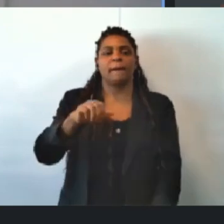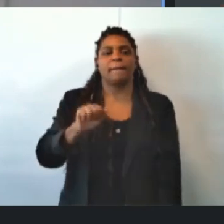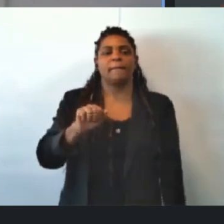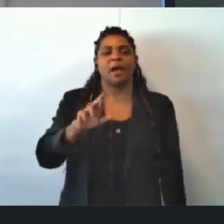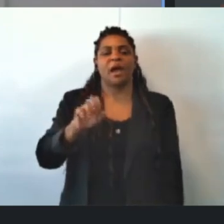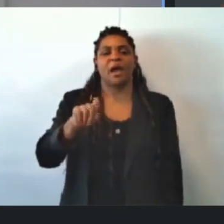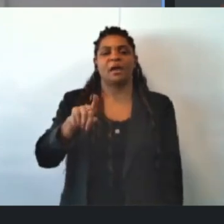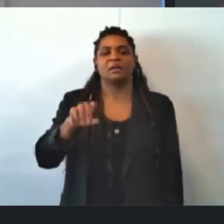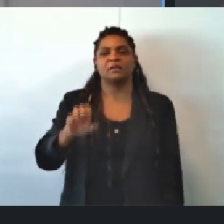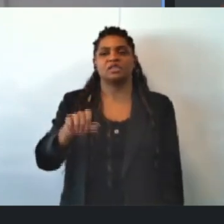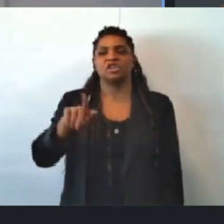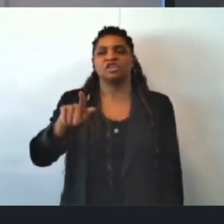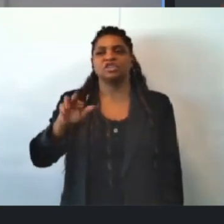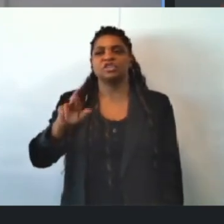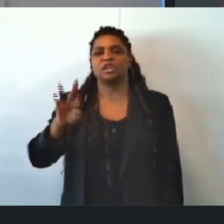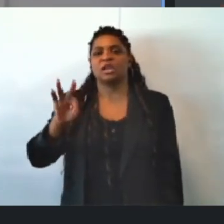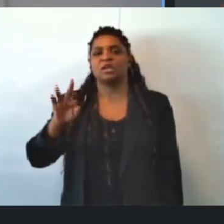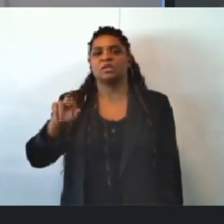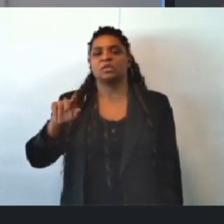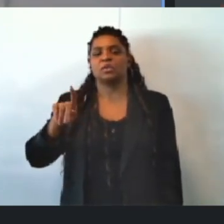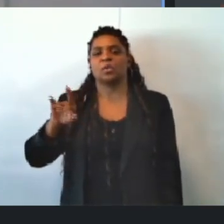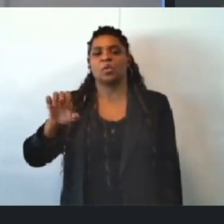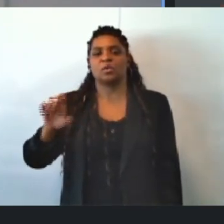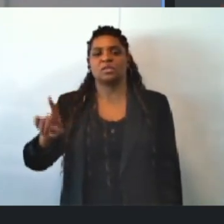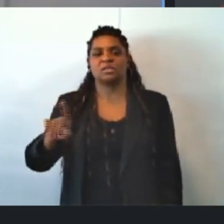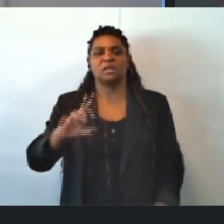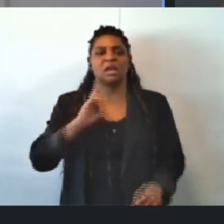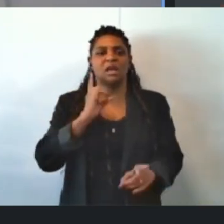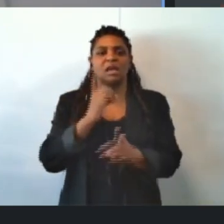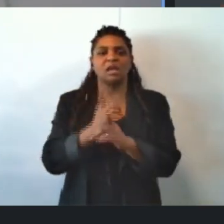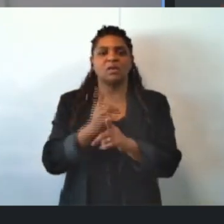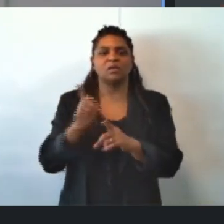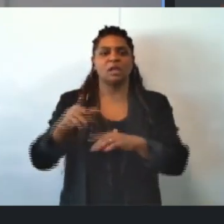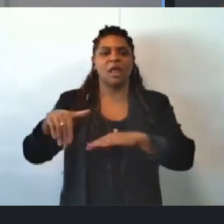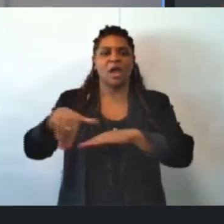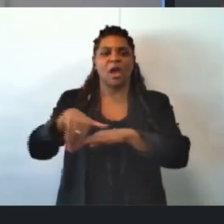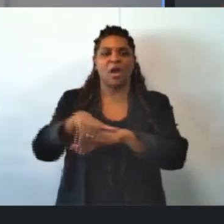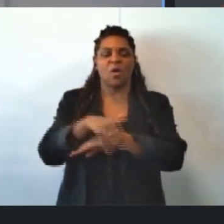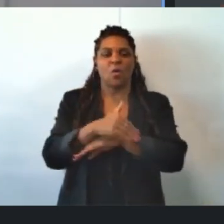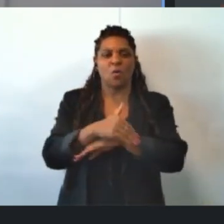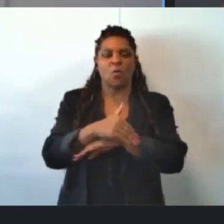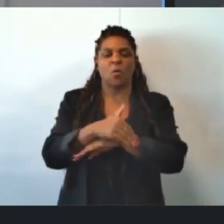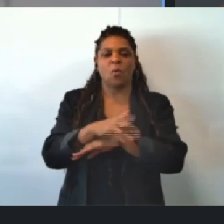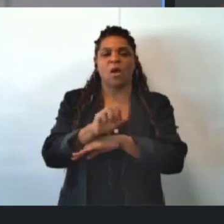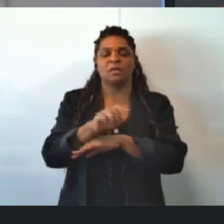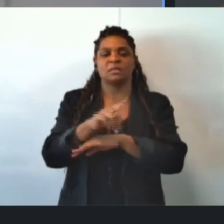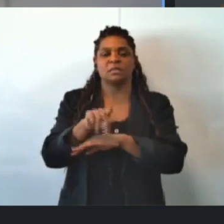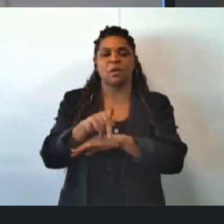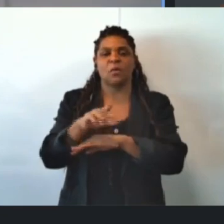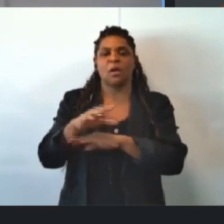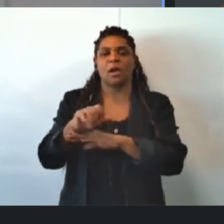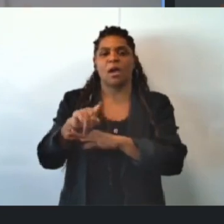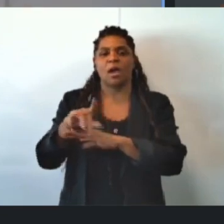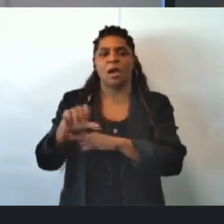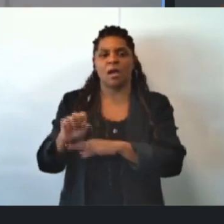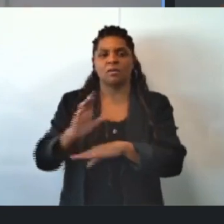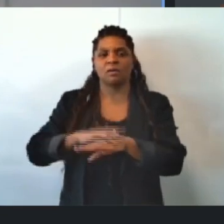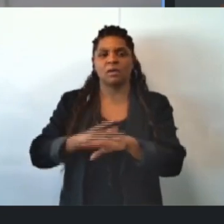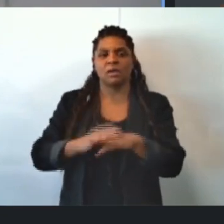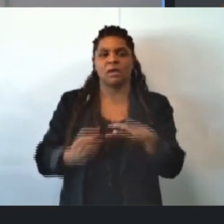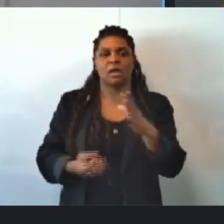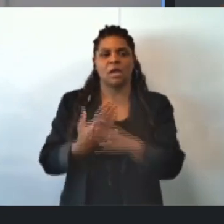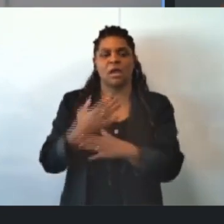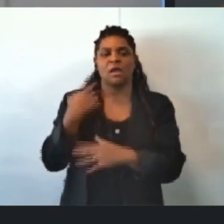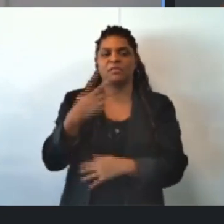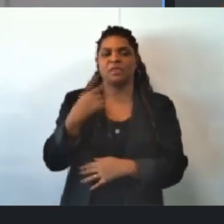manhã. Local de encontro é na rua São Carlos, entre as ruas Visconde de Cairu e Domingos Caldas. Autoria, vereador Preto. Em